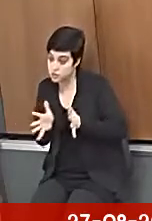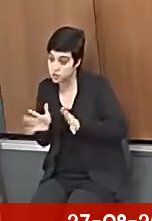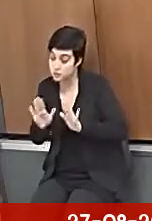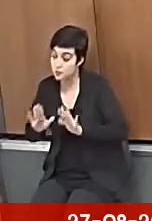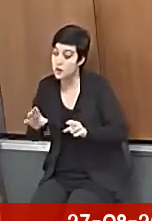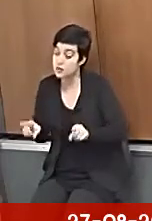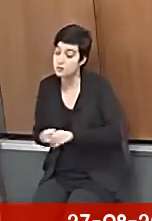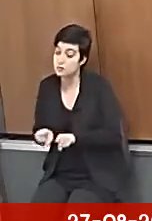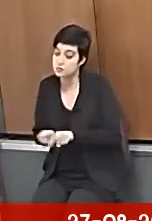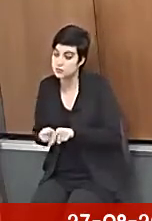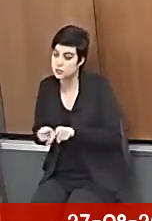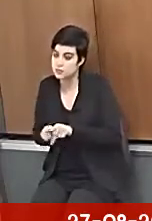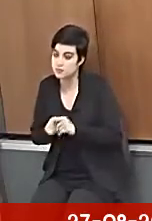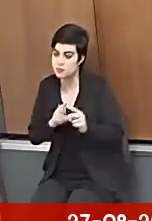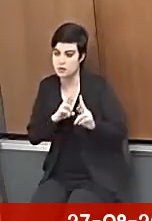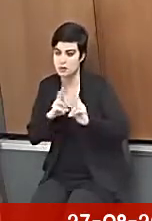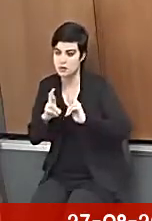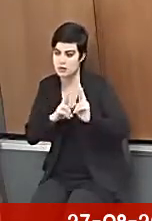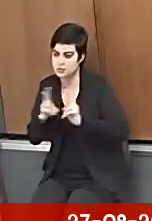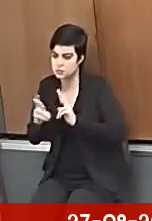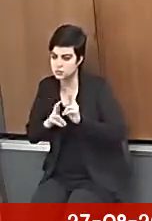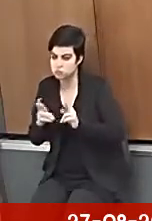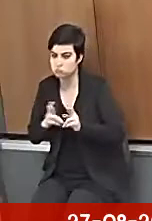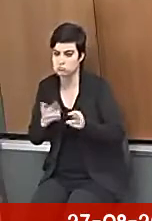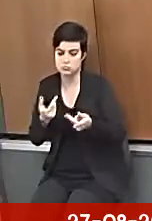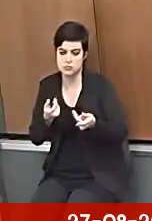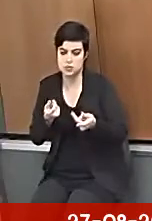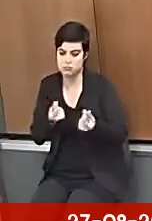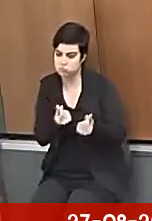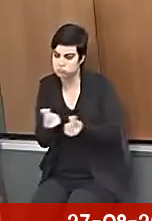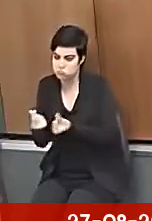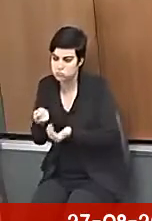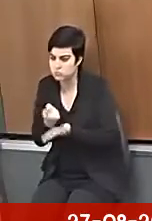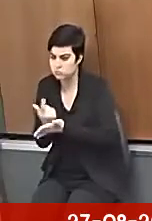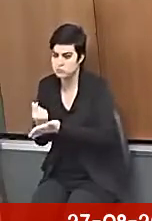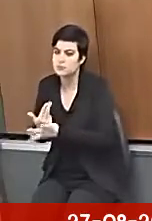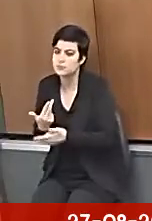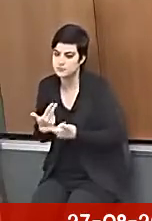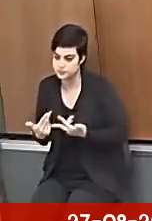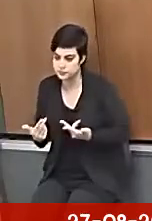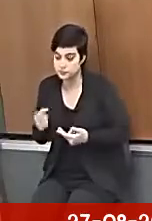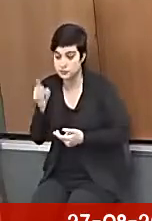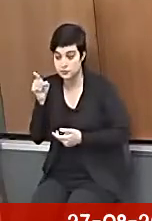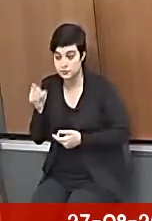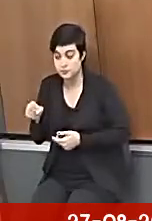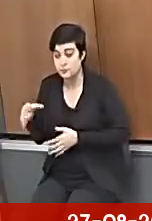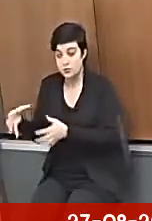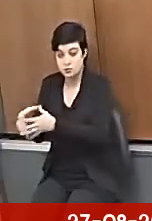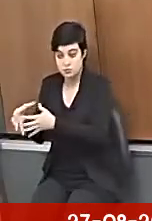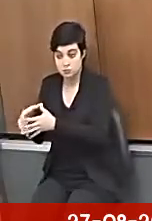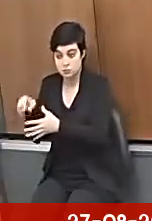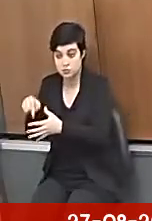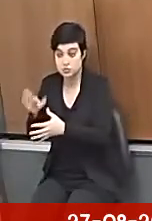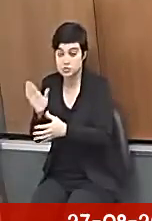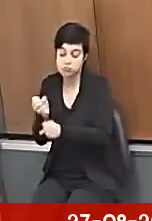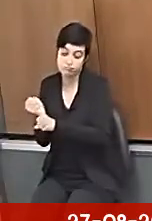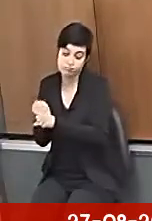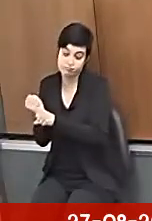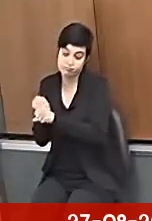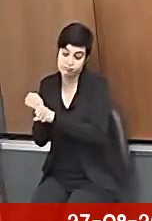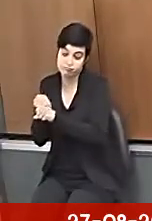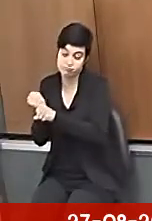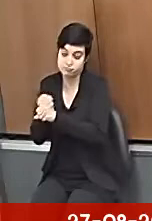outros casos também na relação de consumo possam ser melhorados há quantos anos a minas arena está na administração do estádio